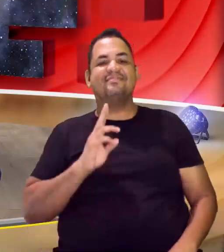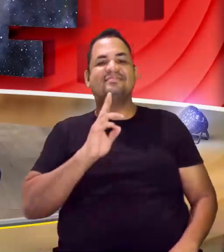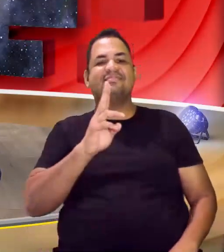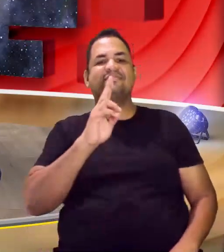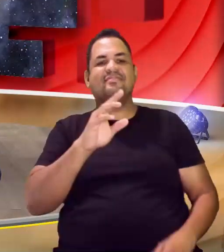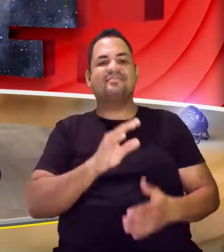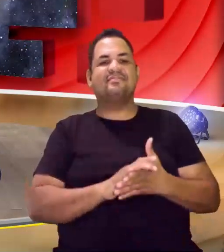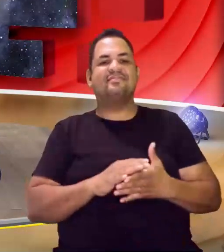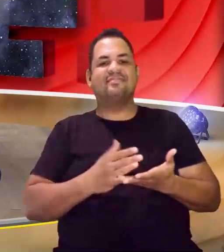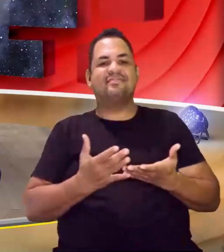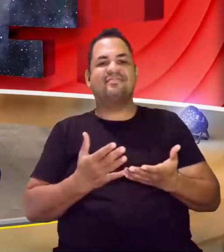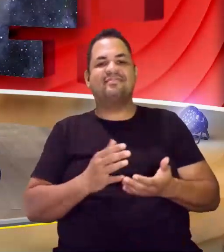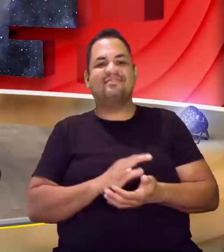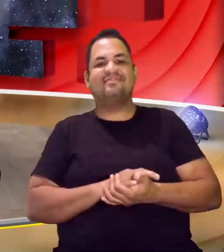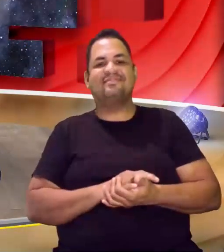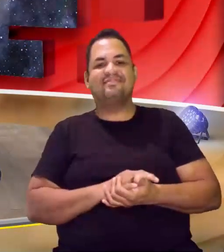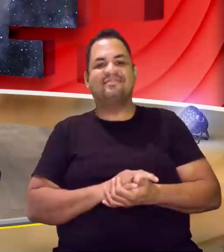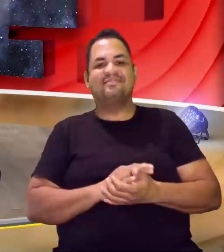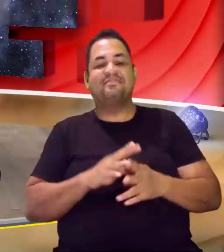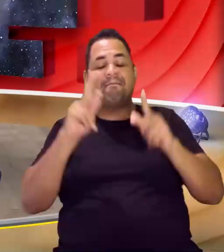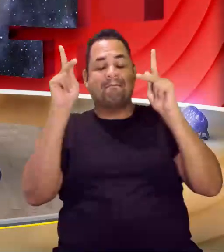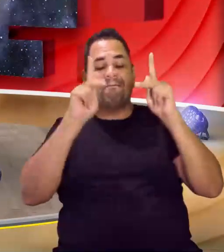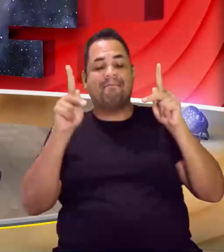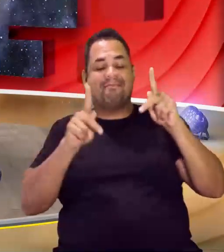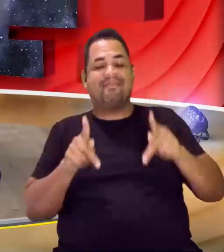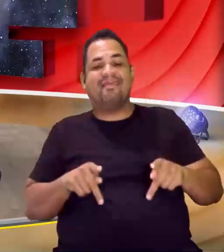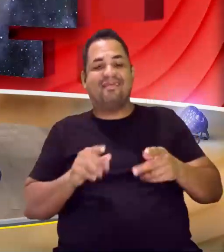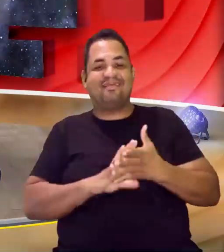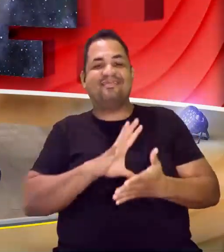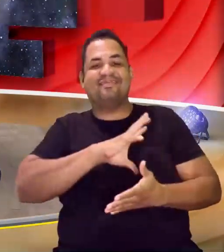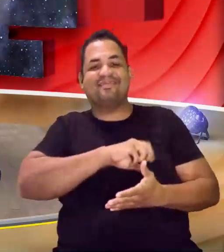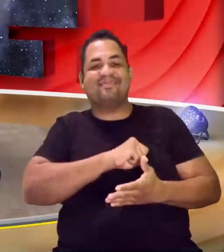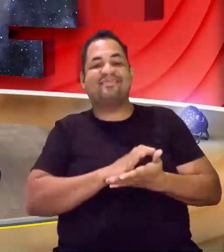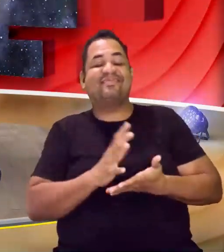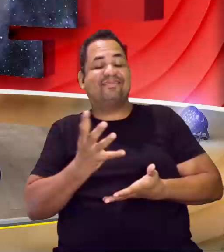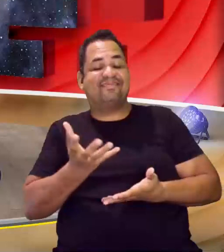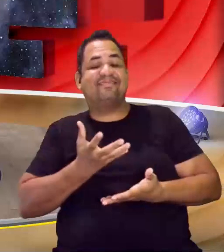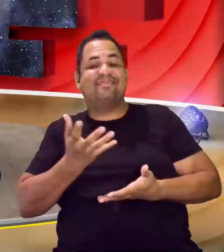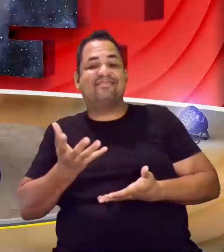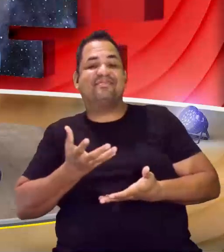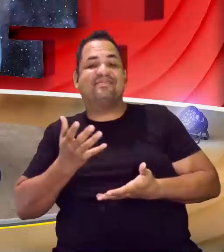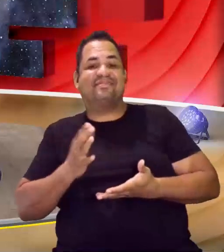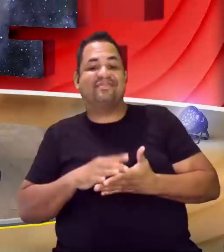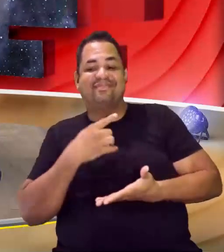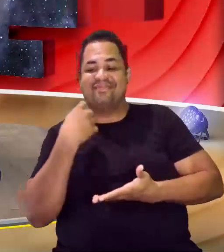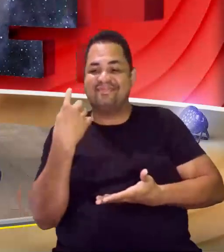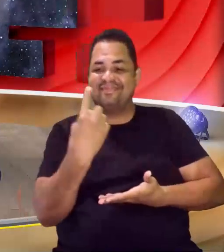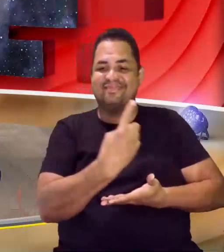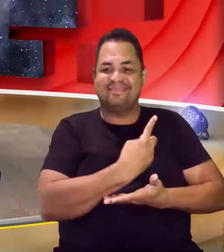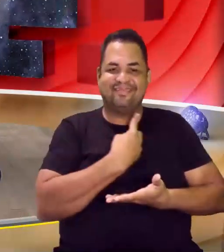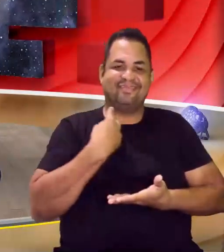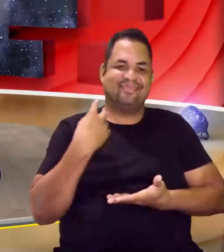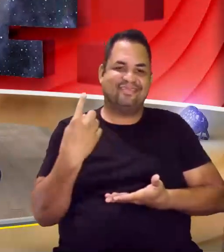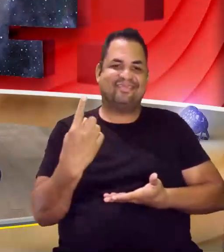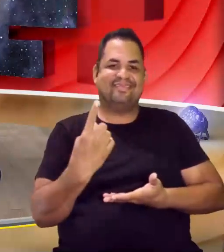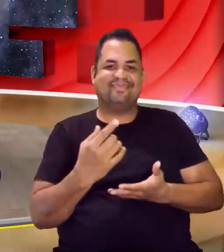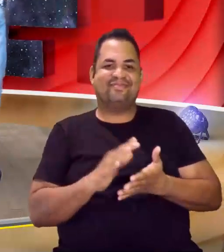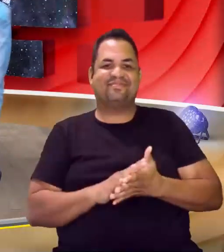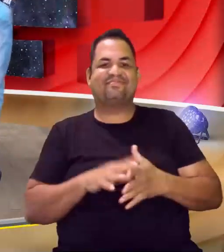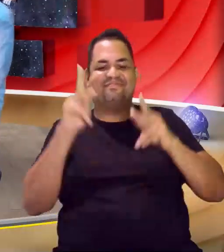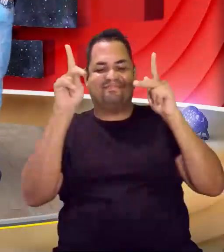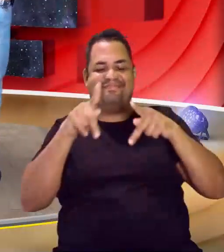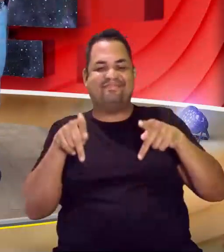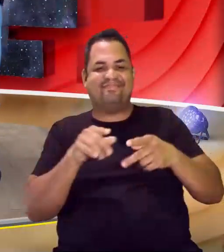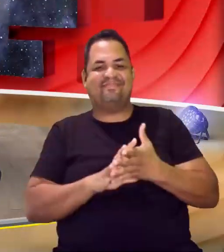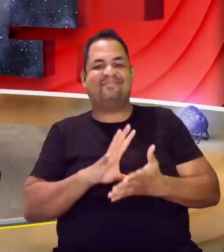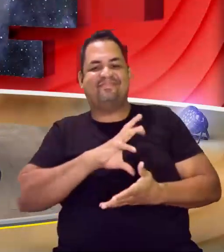Continuando a música, paz e amor é o que eu quero pra nós. Olha aí, né? É paz e amor